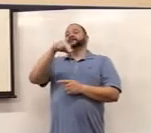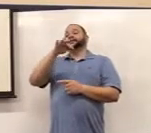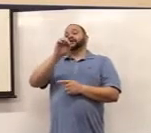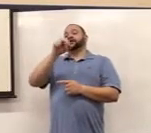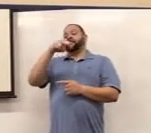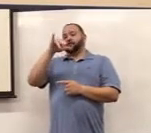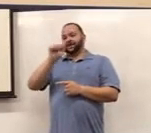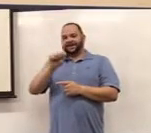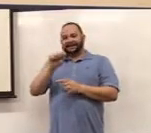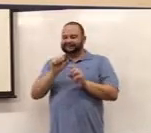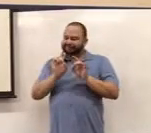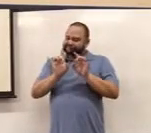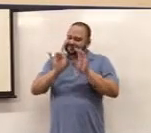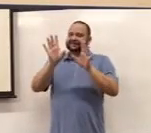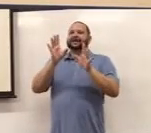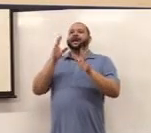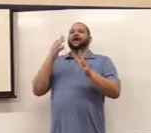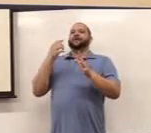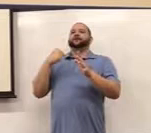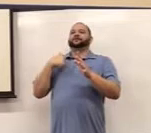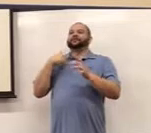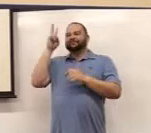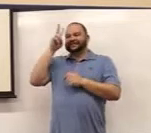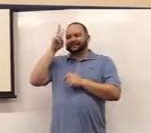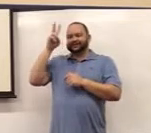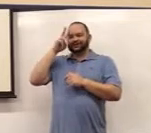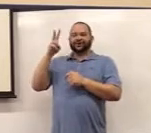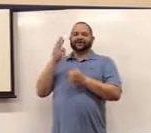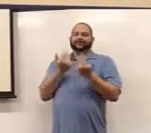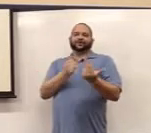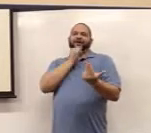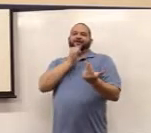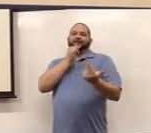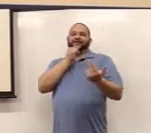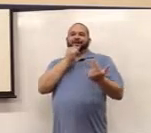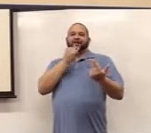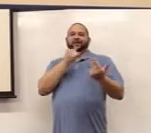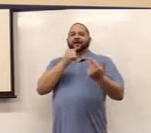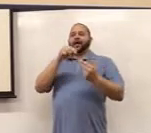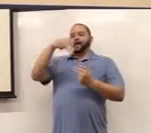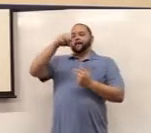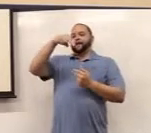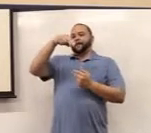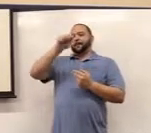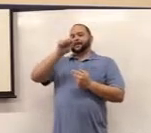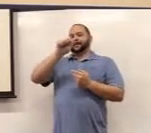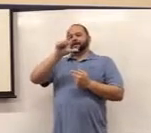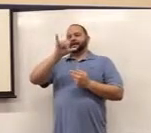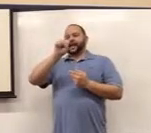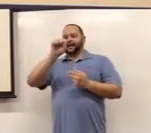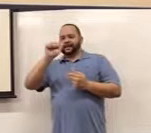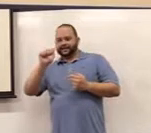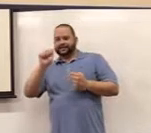da humanidade, do mesmo jeito que, sei lá, a Mona Lisa, que a Torre Eiffel, que o Coliseu, entendeu?